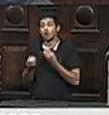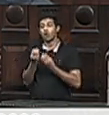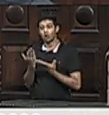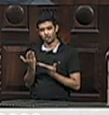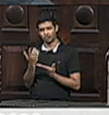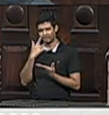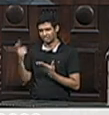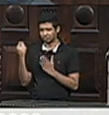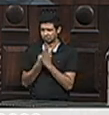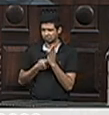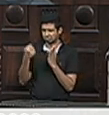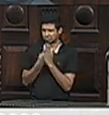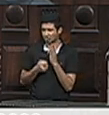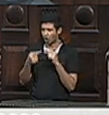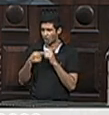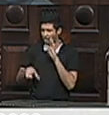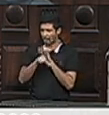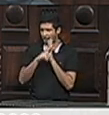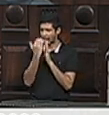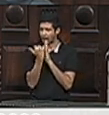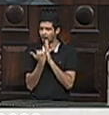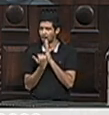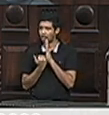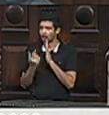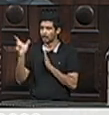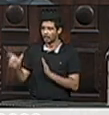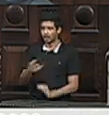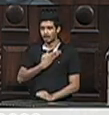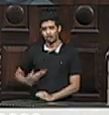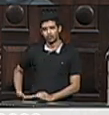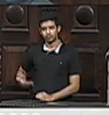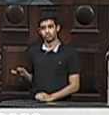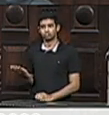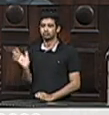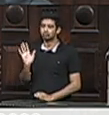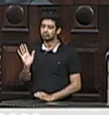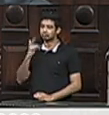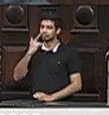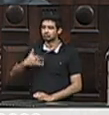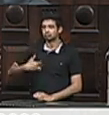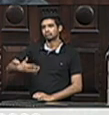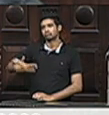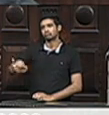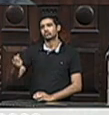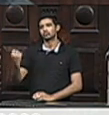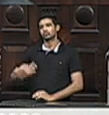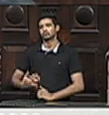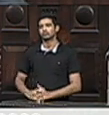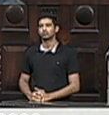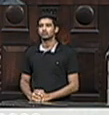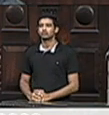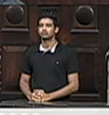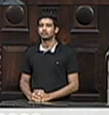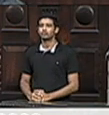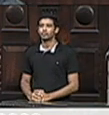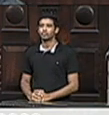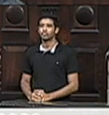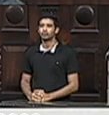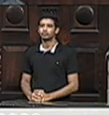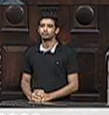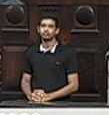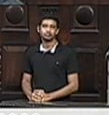próprios representantes que pedirem para sair, quiserem indicar um outro, é o governador que vai decidir?